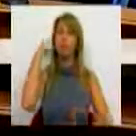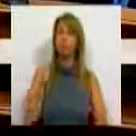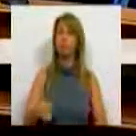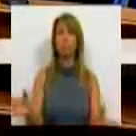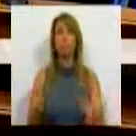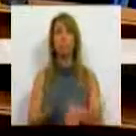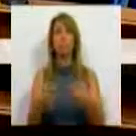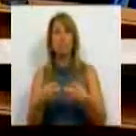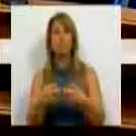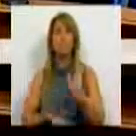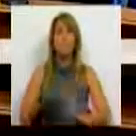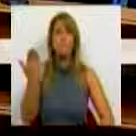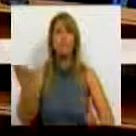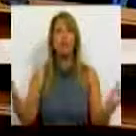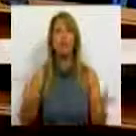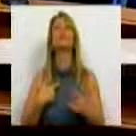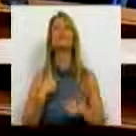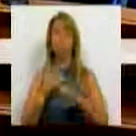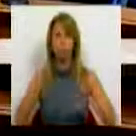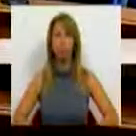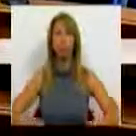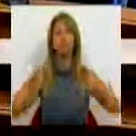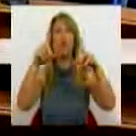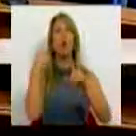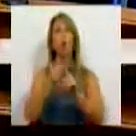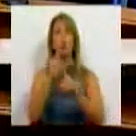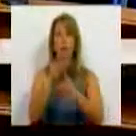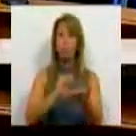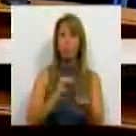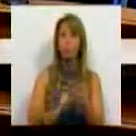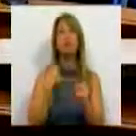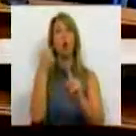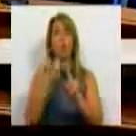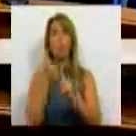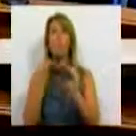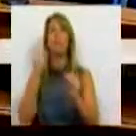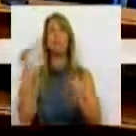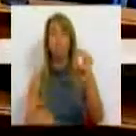correta e vamos construí-la combatendo a pobreza e combatendo as desigualdades,